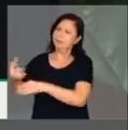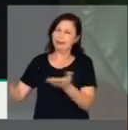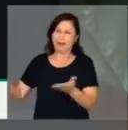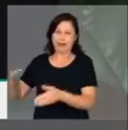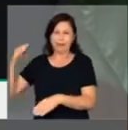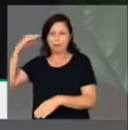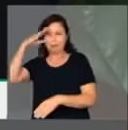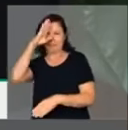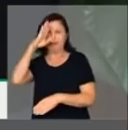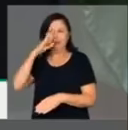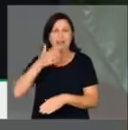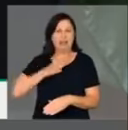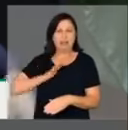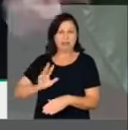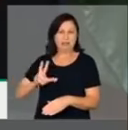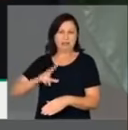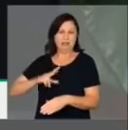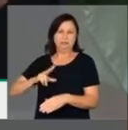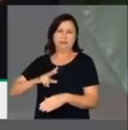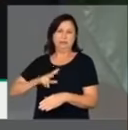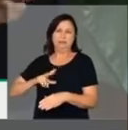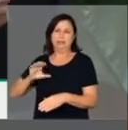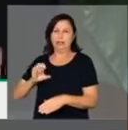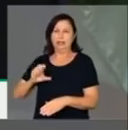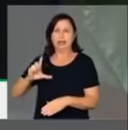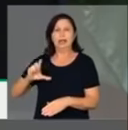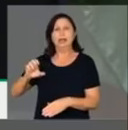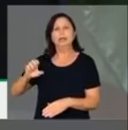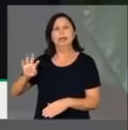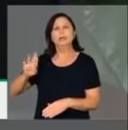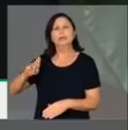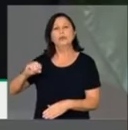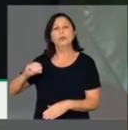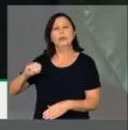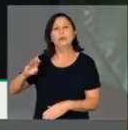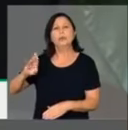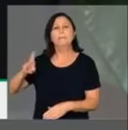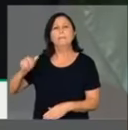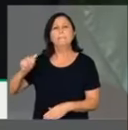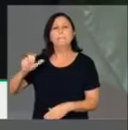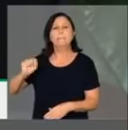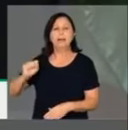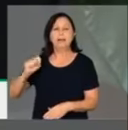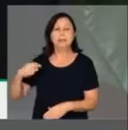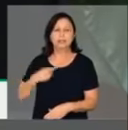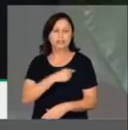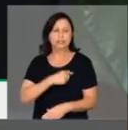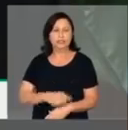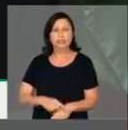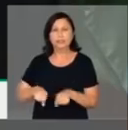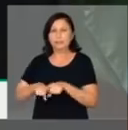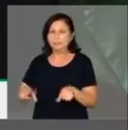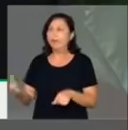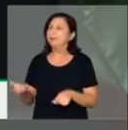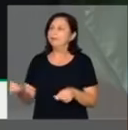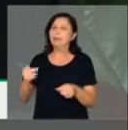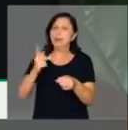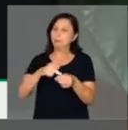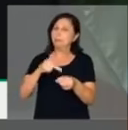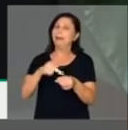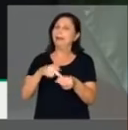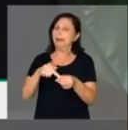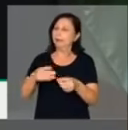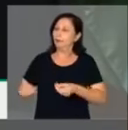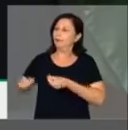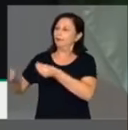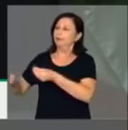a Eletrobras para os chineses, mas quer entregar a Petrobras para os americanos, quer entregar o petróleo do pré-sal